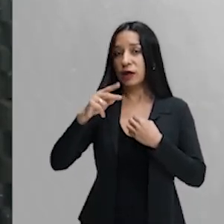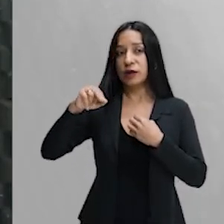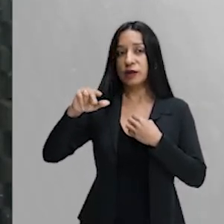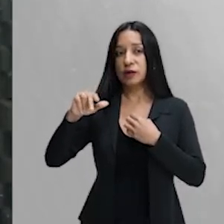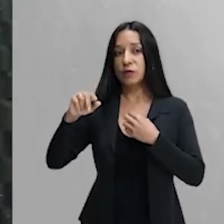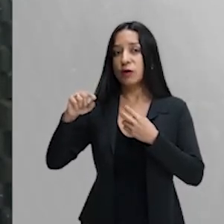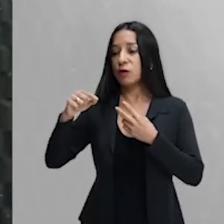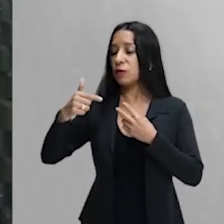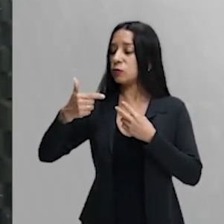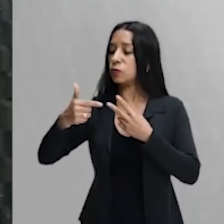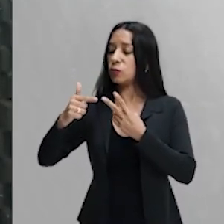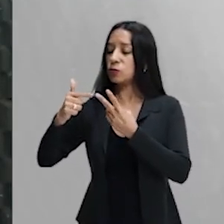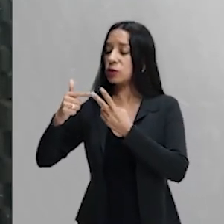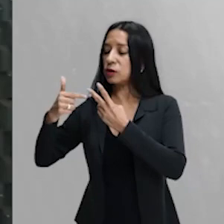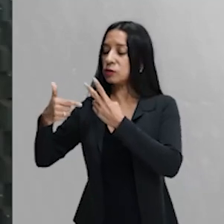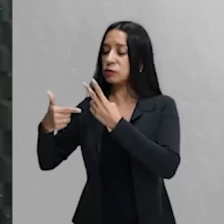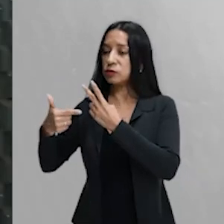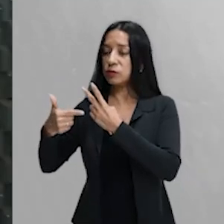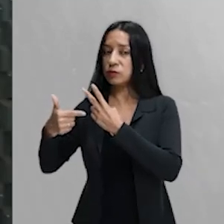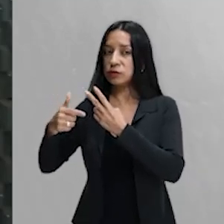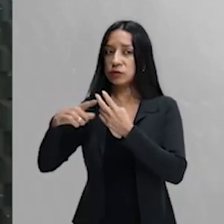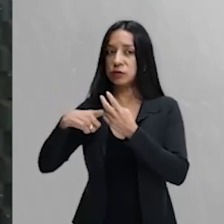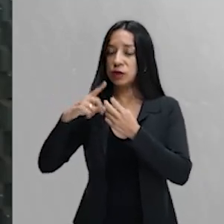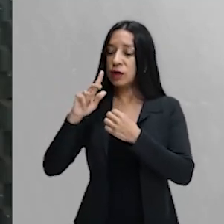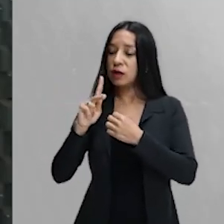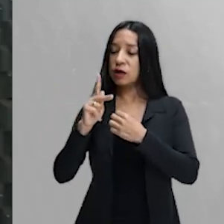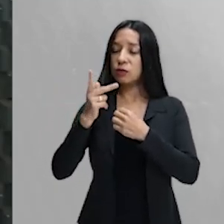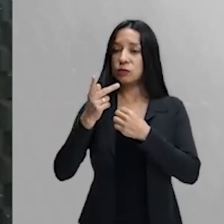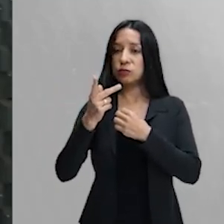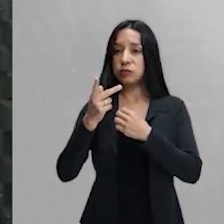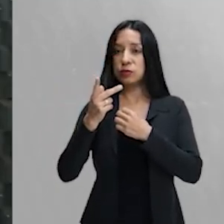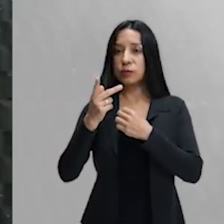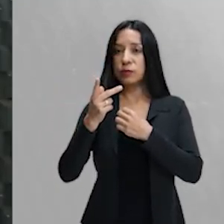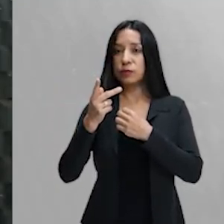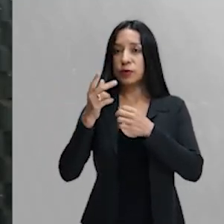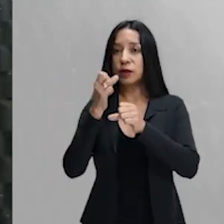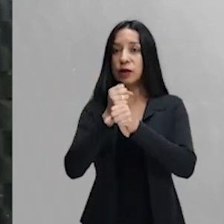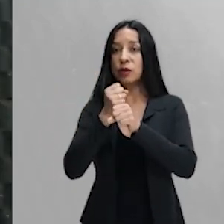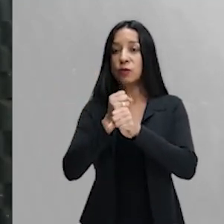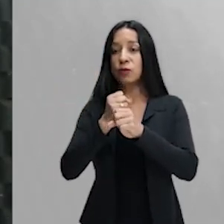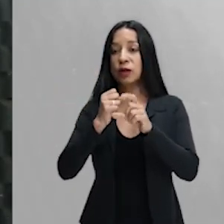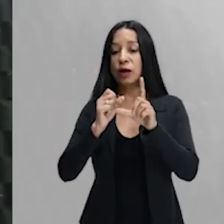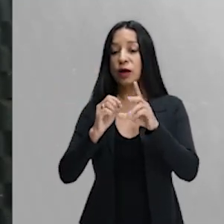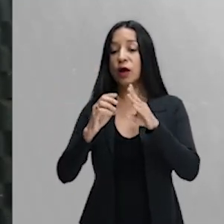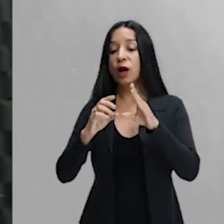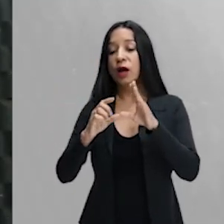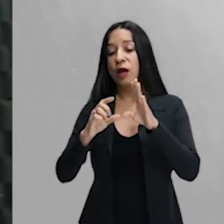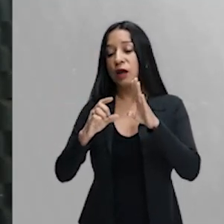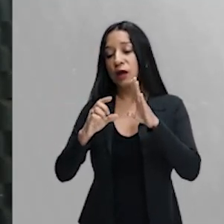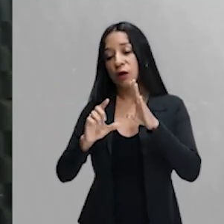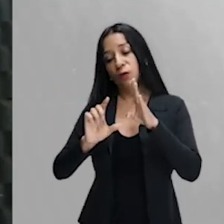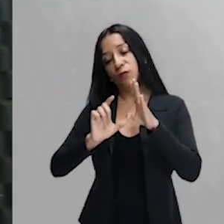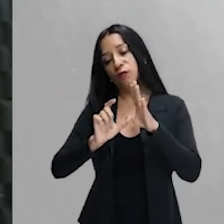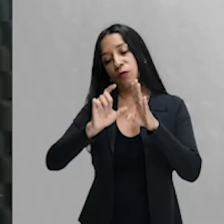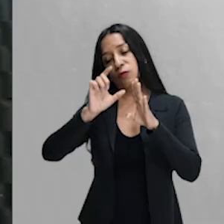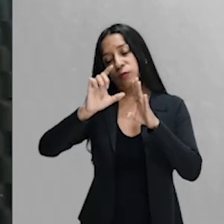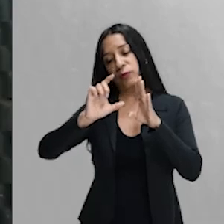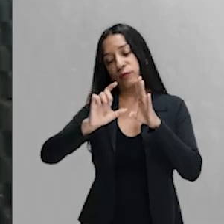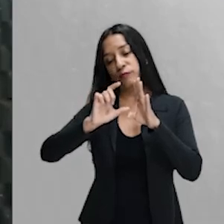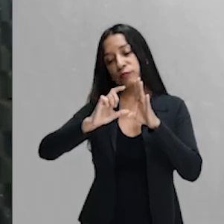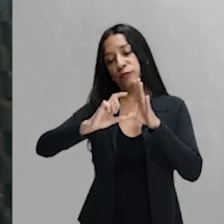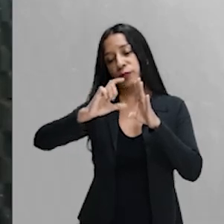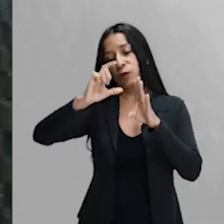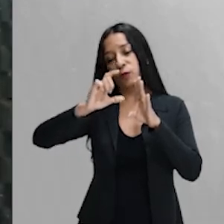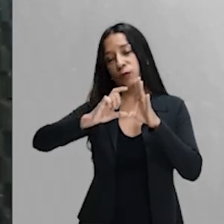Certinho? Então, você tem a altura. Turma, aí você vai calcular agora o volume, né? Agora sim, ó, o volume eu preciso